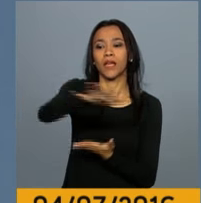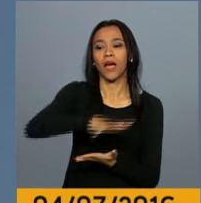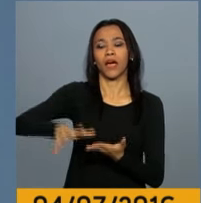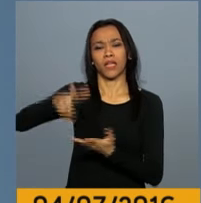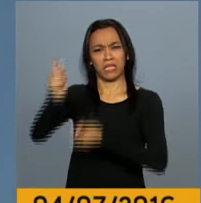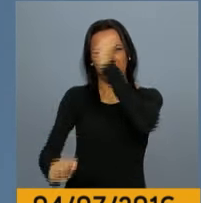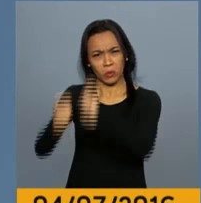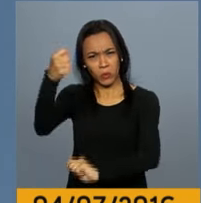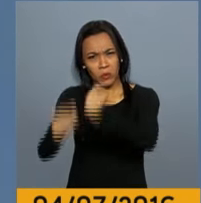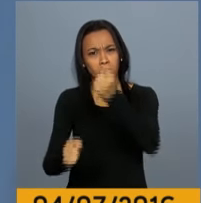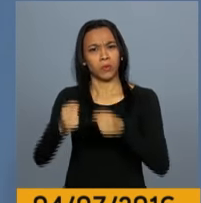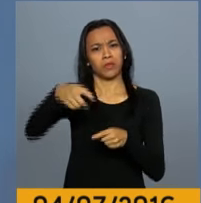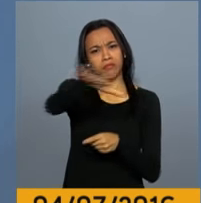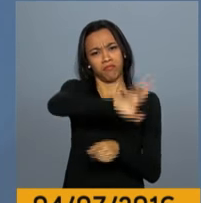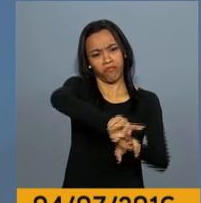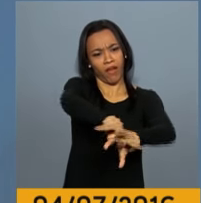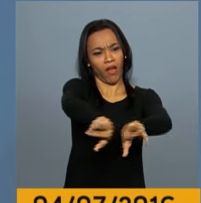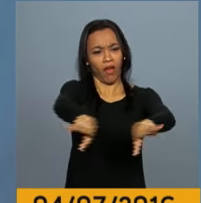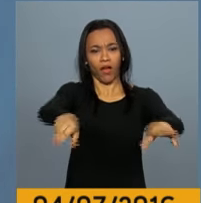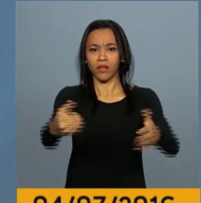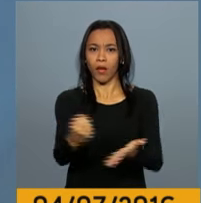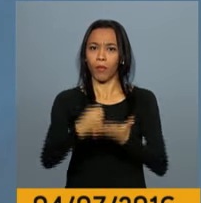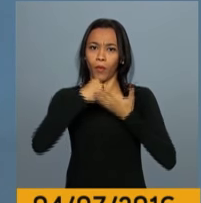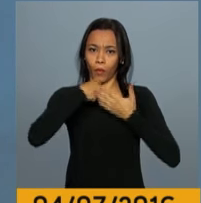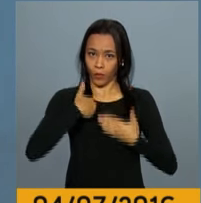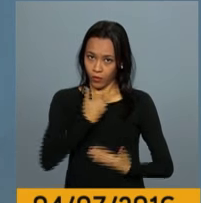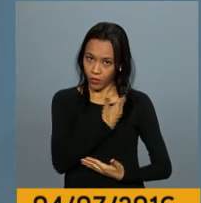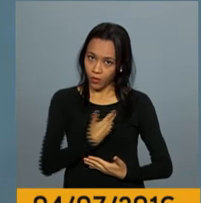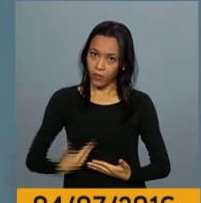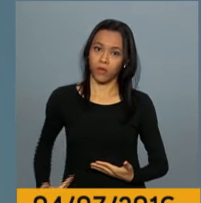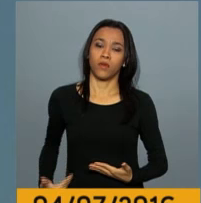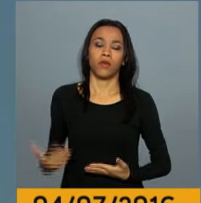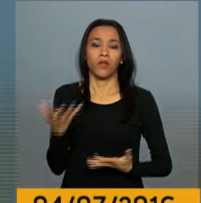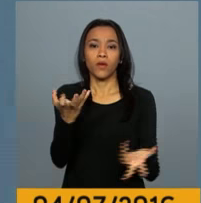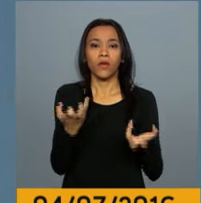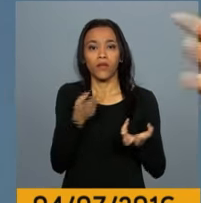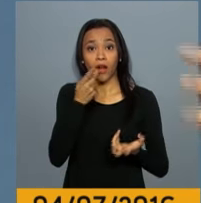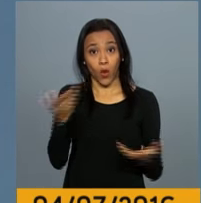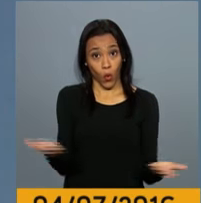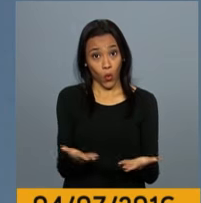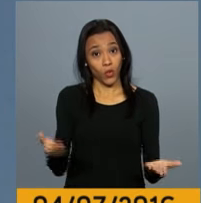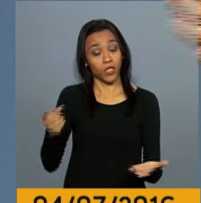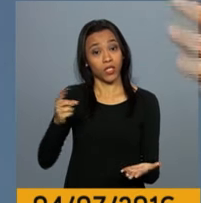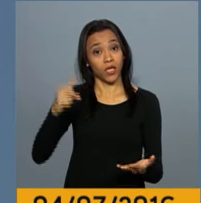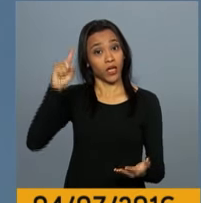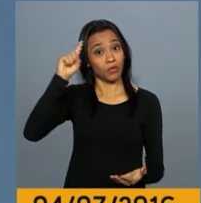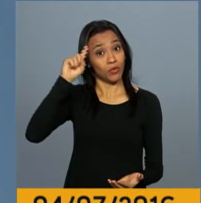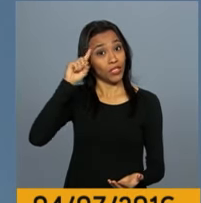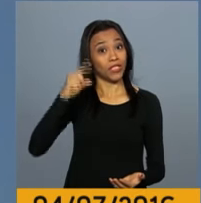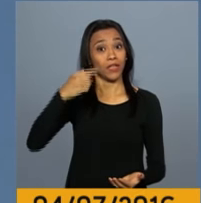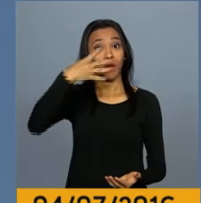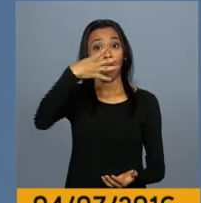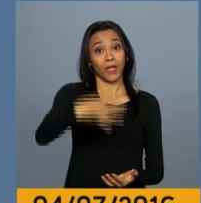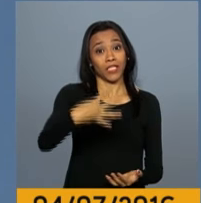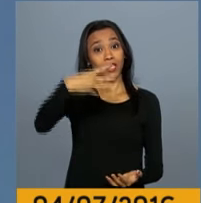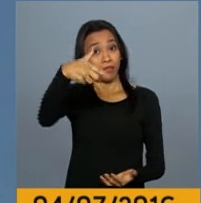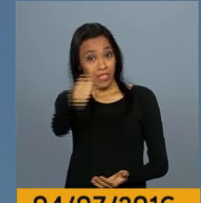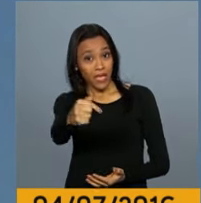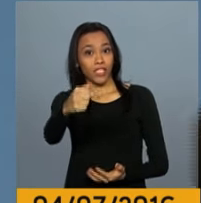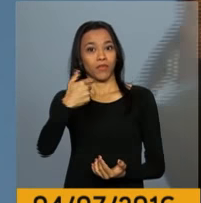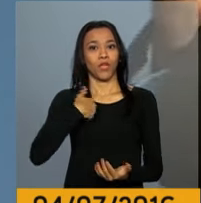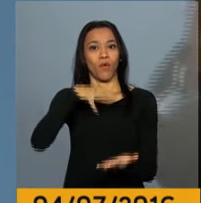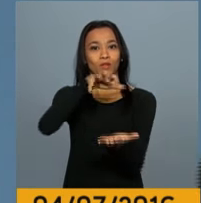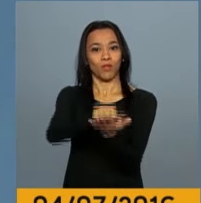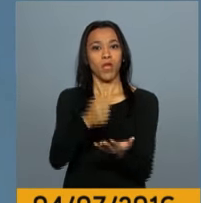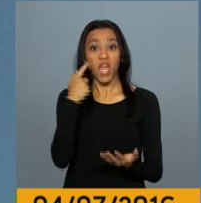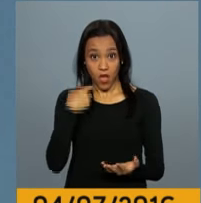país. Devo registrar que, como nós temos, hoje é o meu 47º dia, não é, de governo, eu